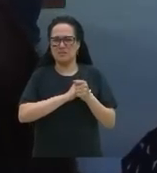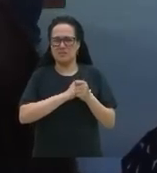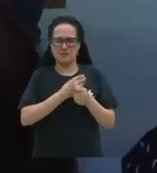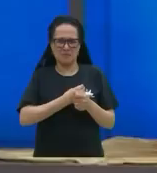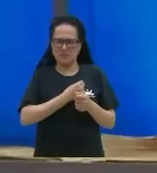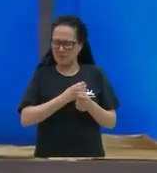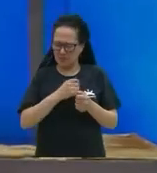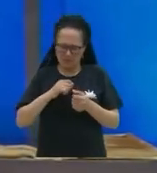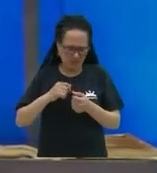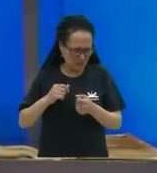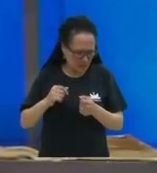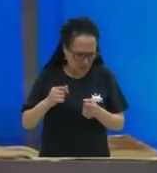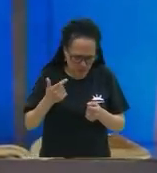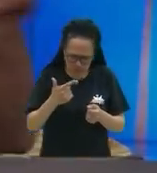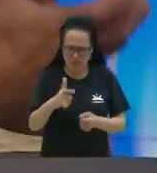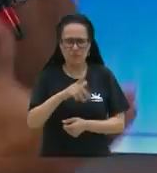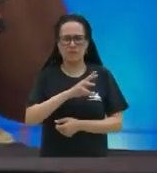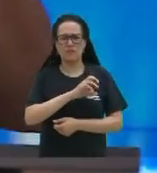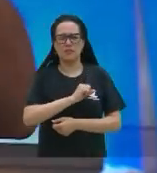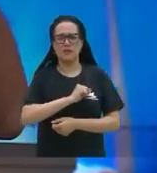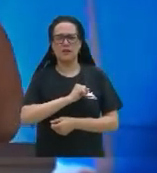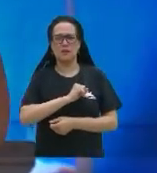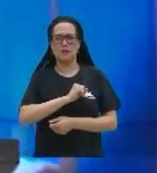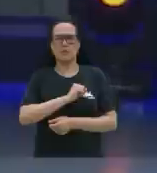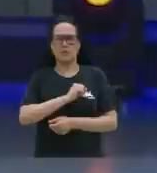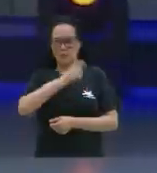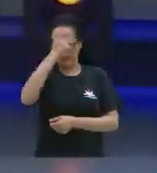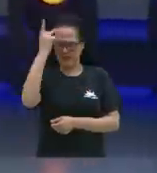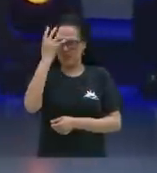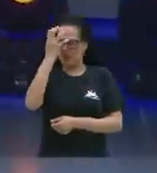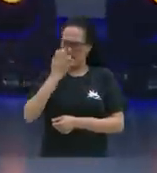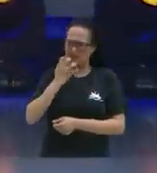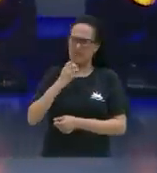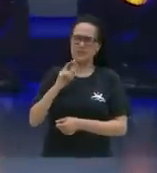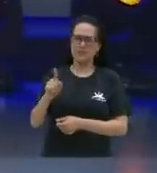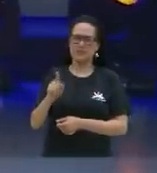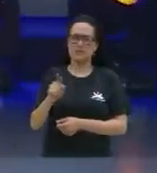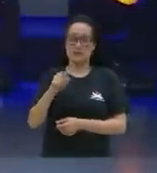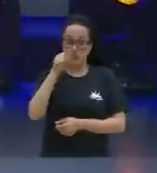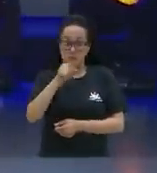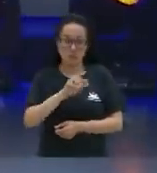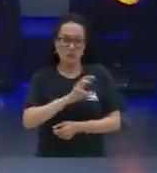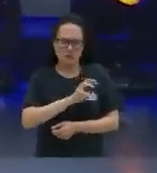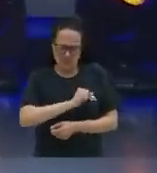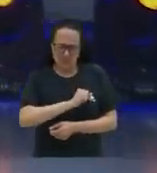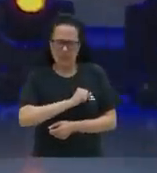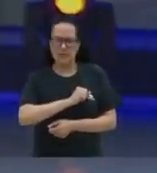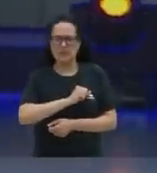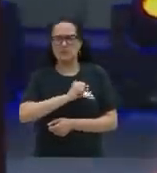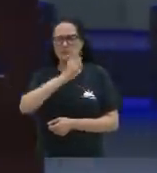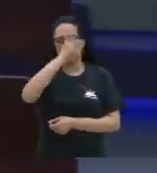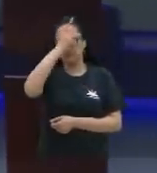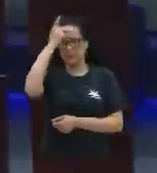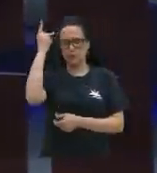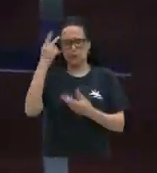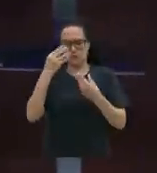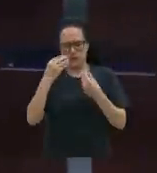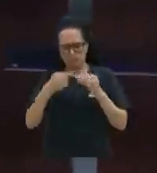de você. Mas se você ama a pessoa, leva Jesus que cura, o amor que não, o